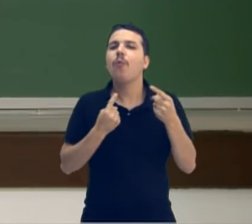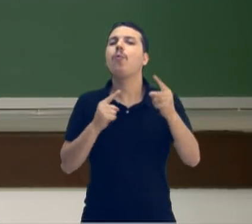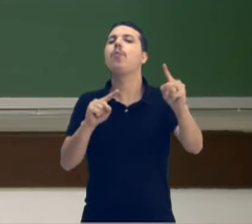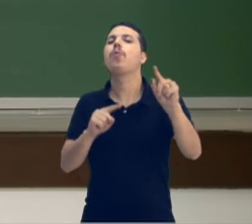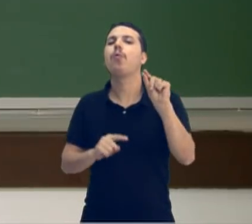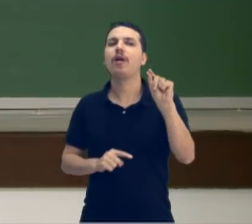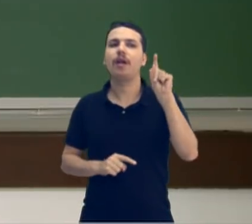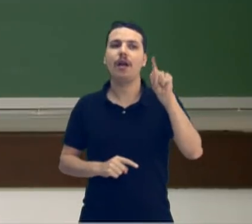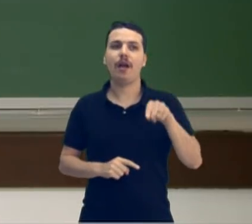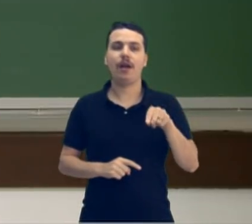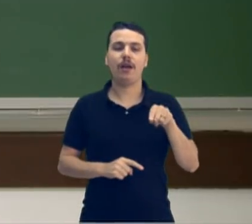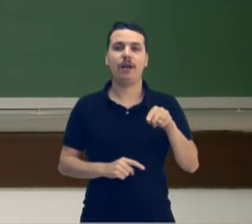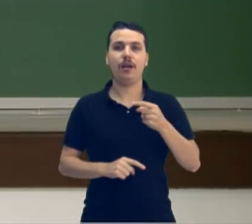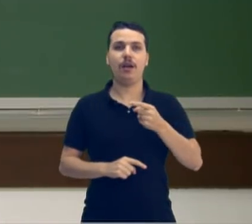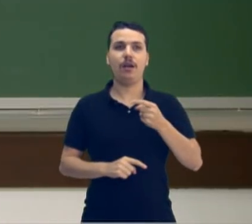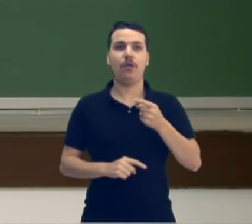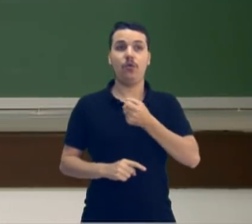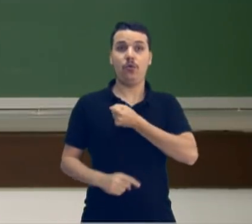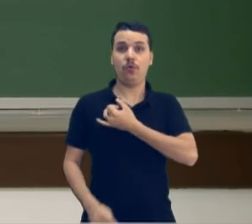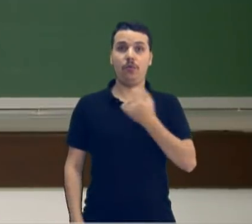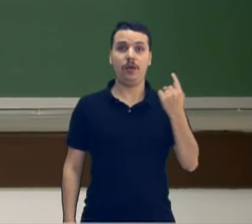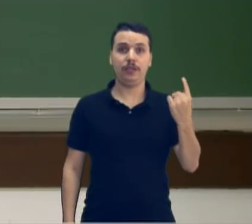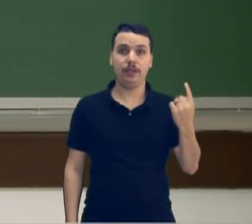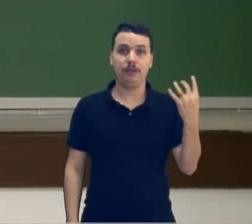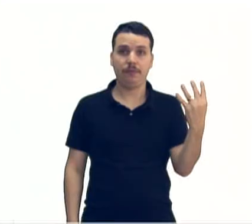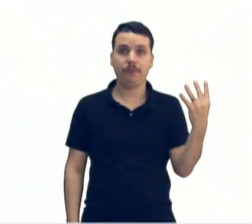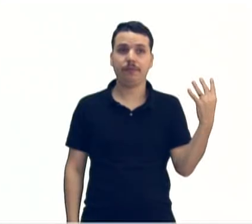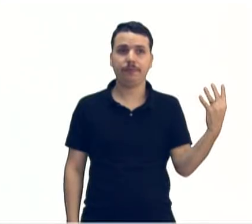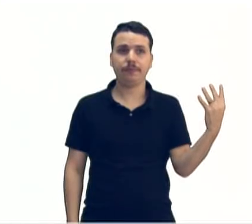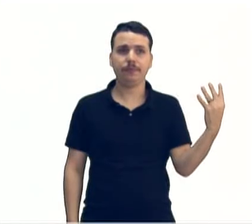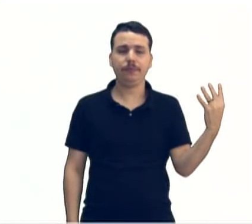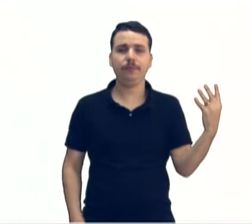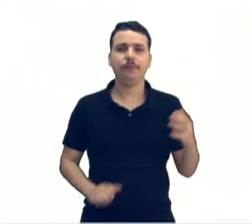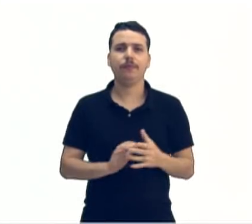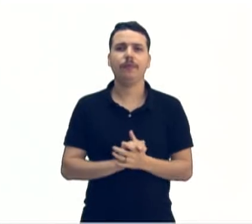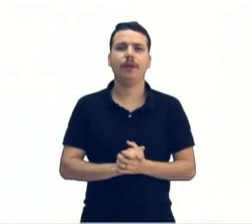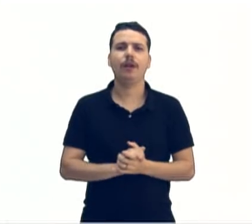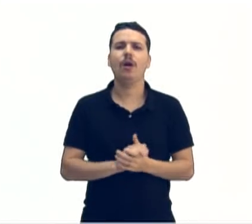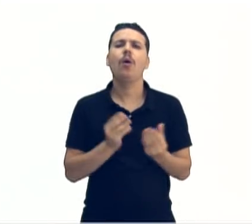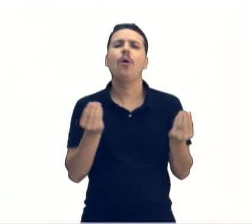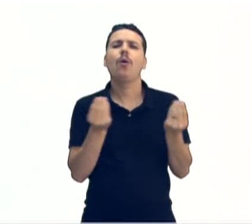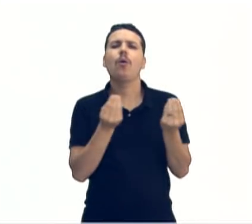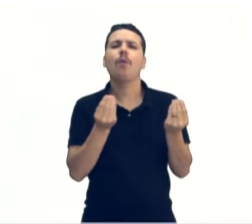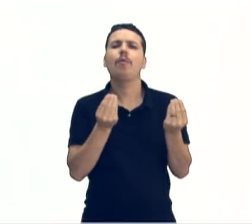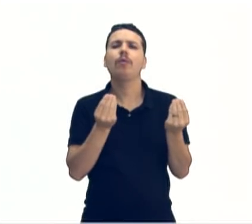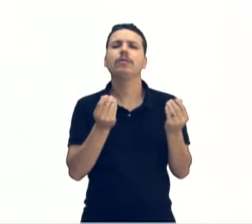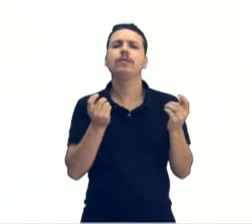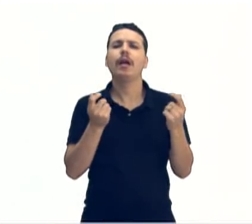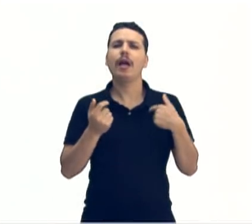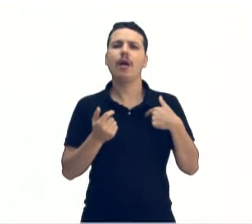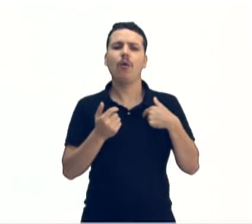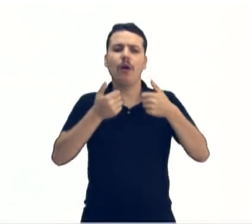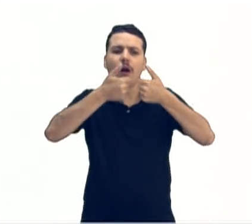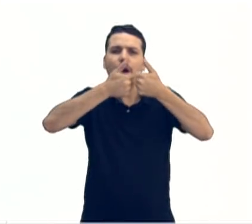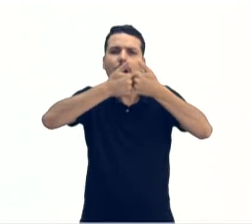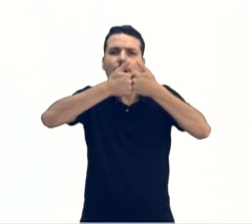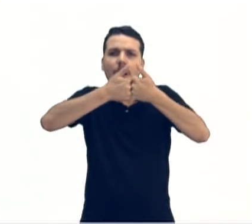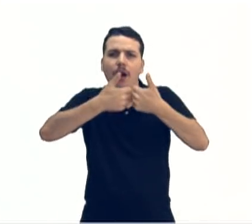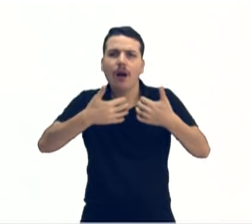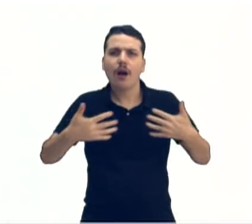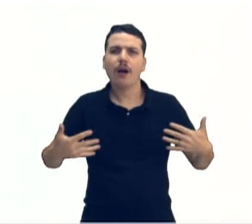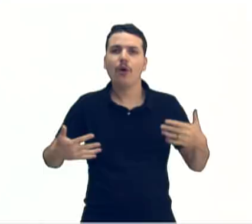144, vamos lá, aqui ó, o número 144, como é que eu posso decompor esse número